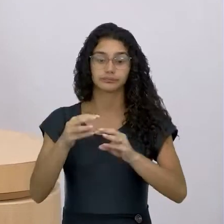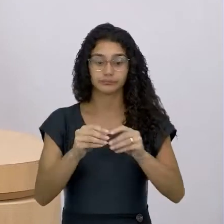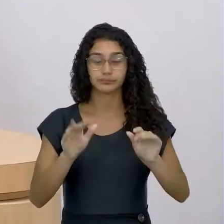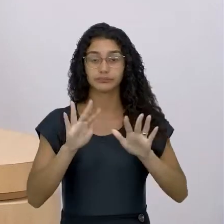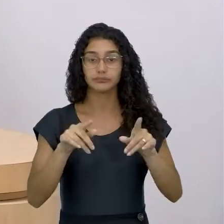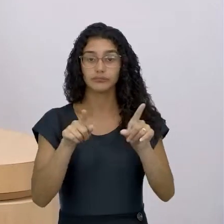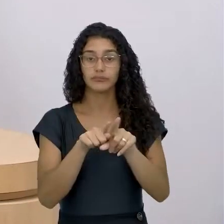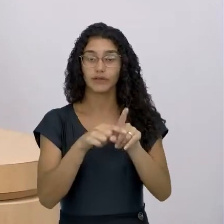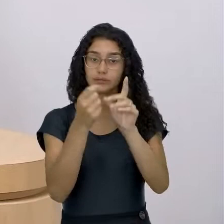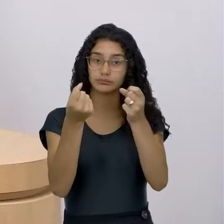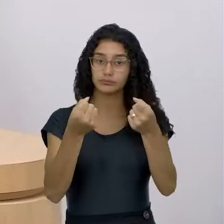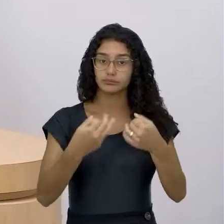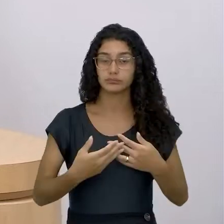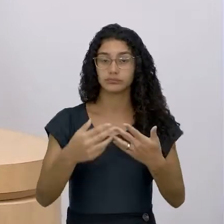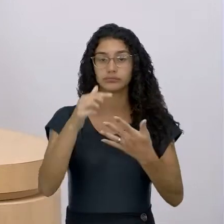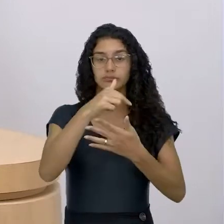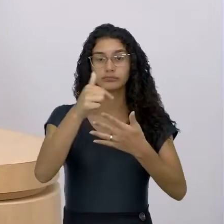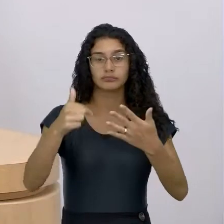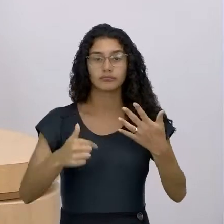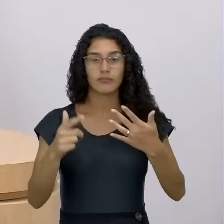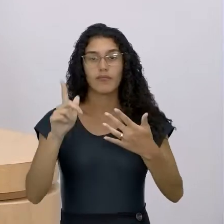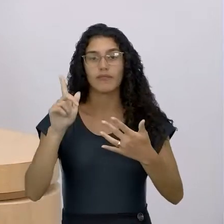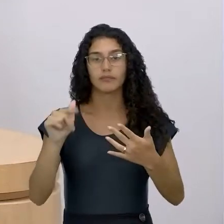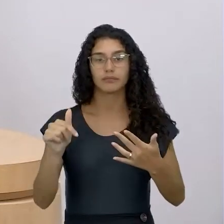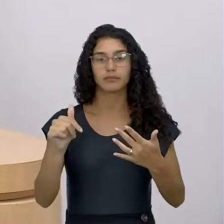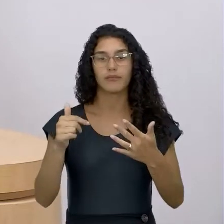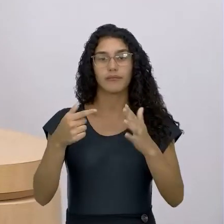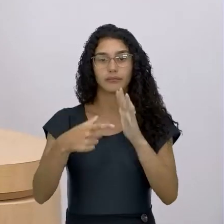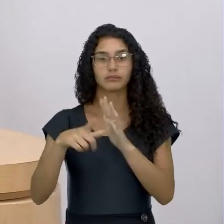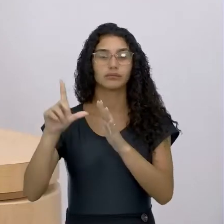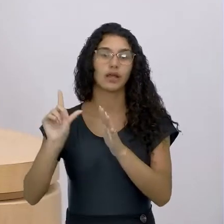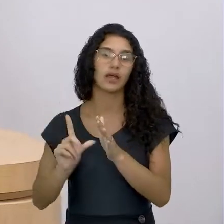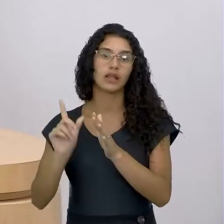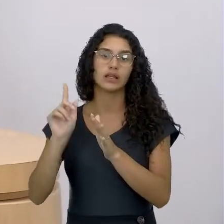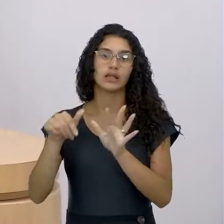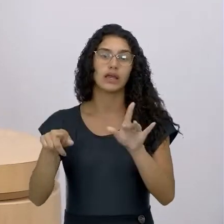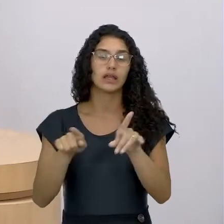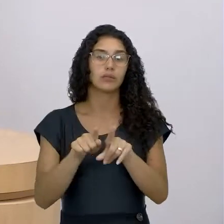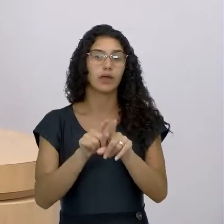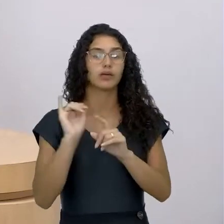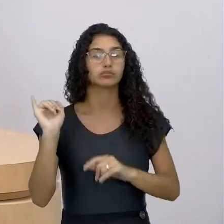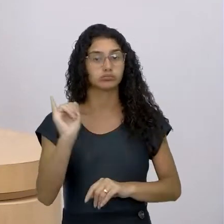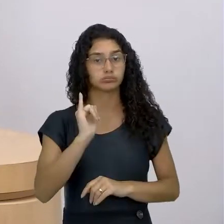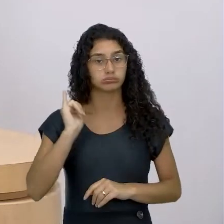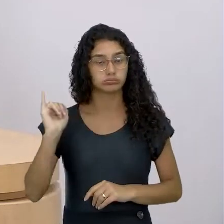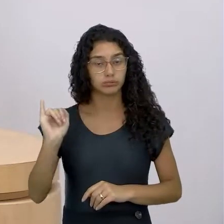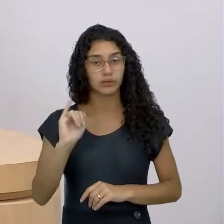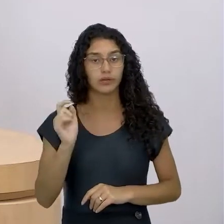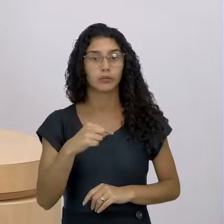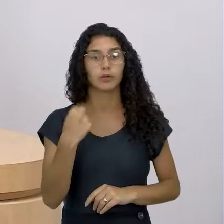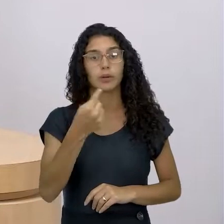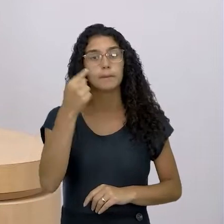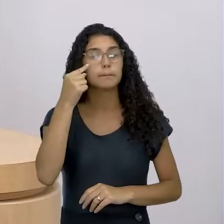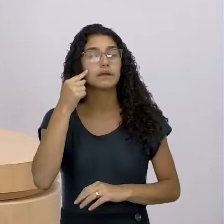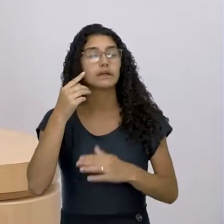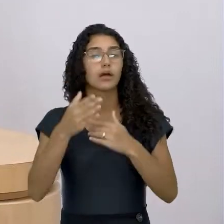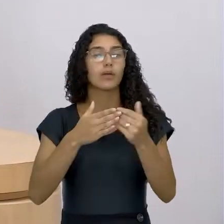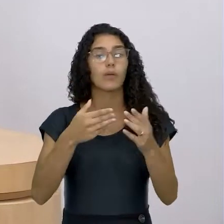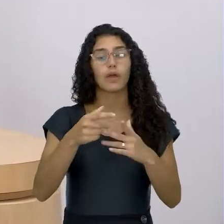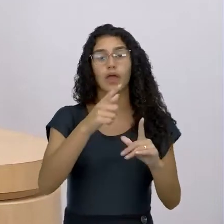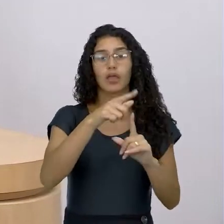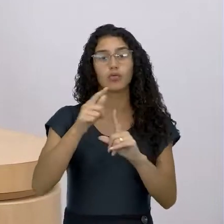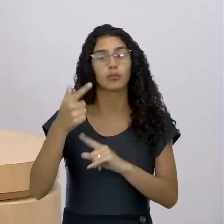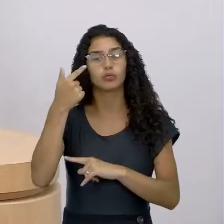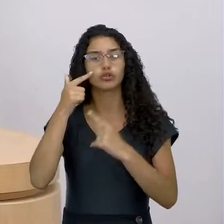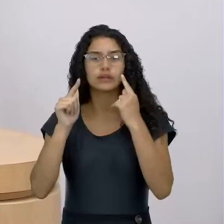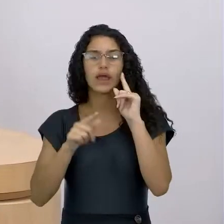estou falando de coisas que são anteriores, que são fundamentais para a gente pensar qualquer tipo de